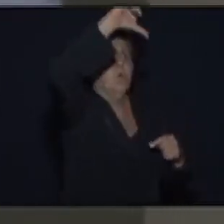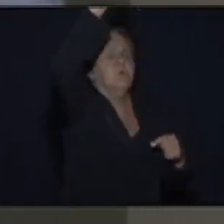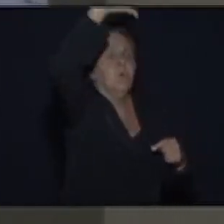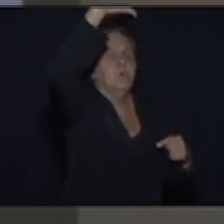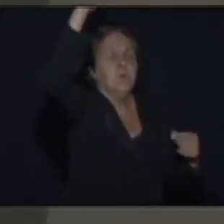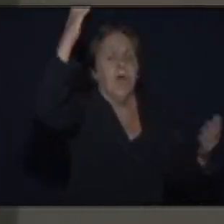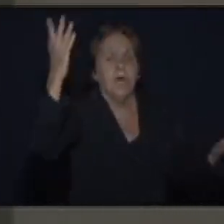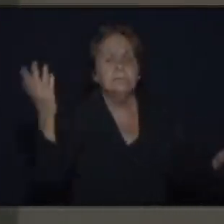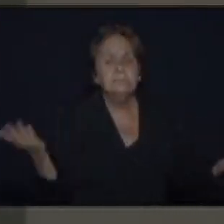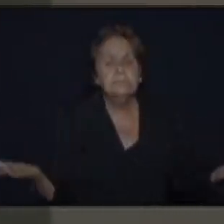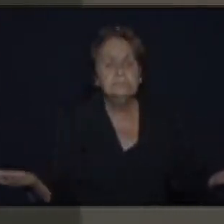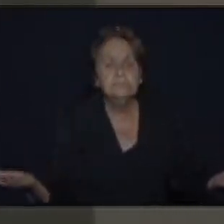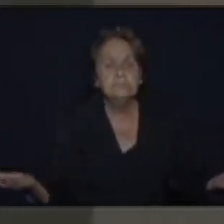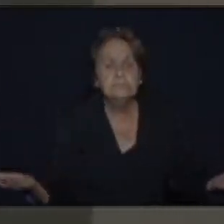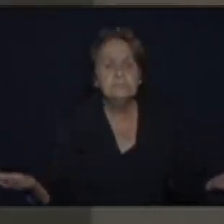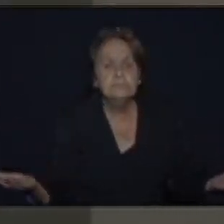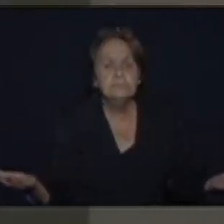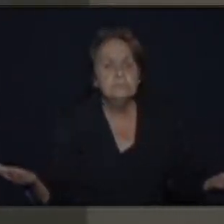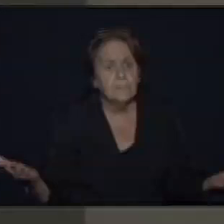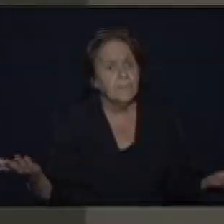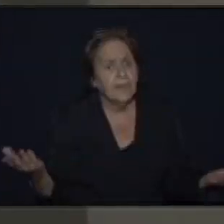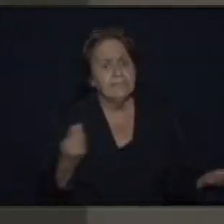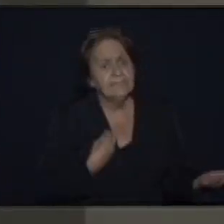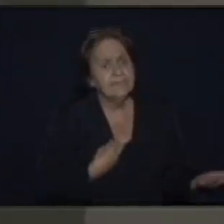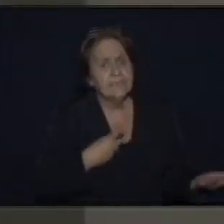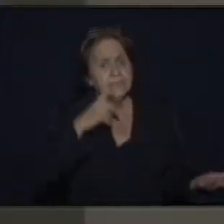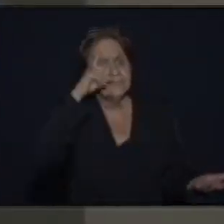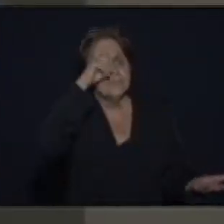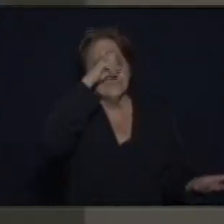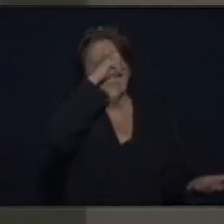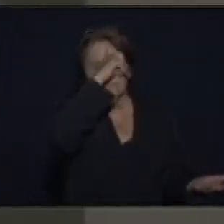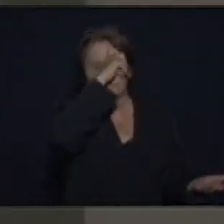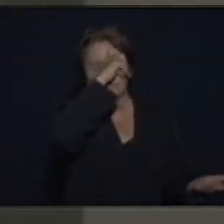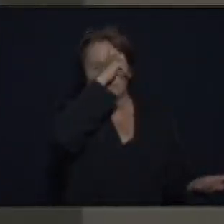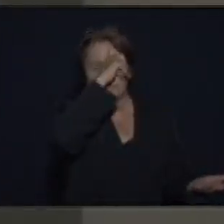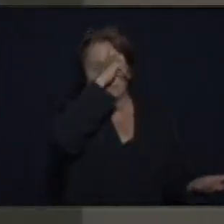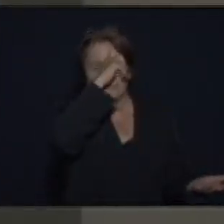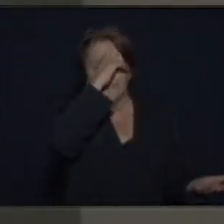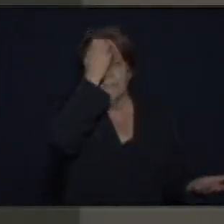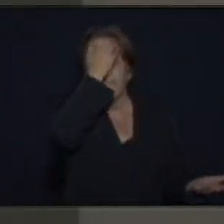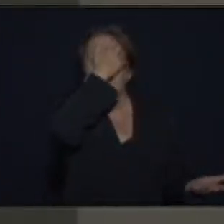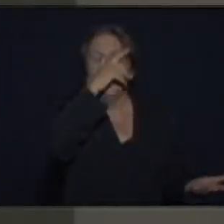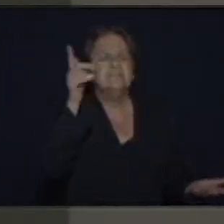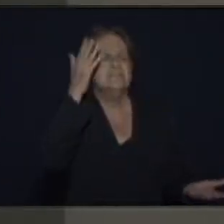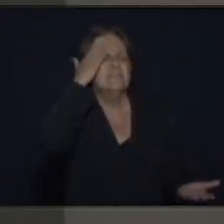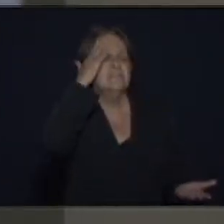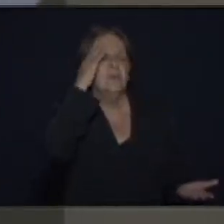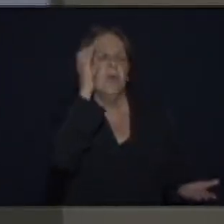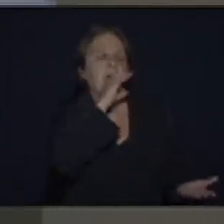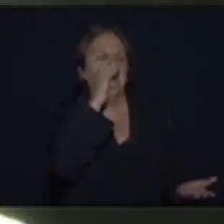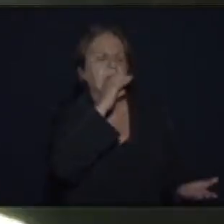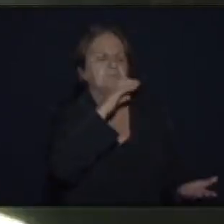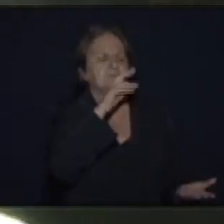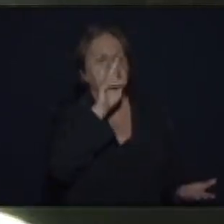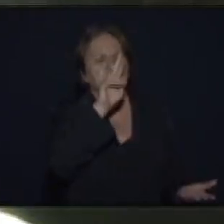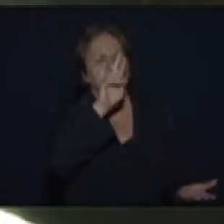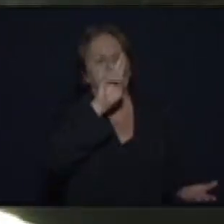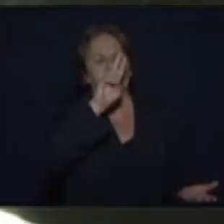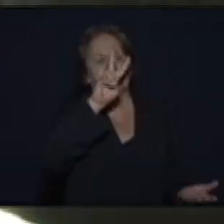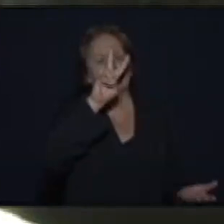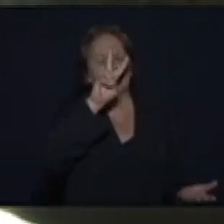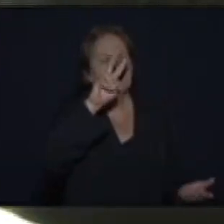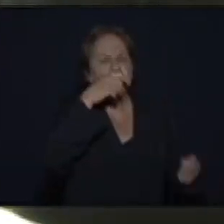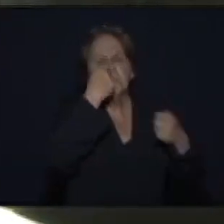cidade e depositaram na Cadência de poupança é assim a vida é por isso que eles entenderam que o RV Eles não precisam de nenhum